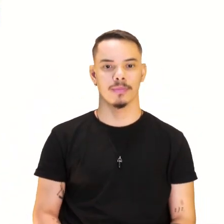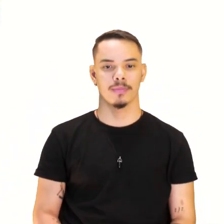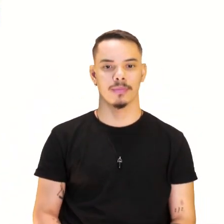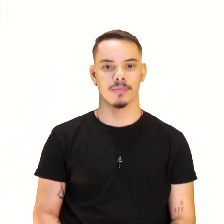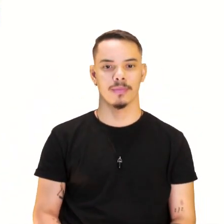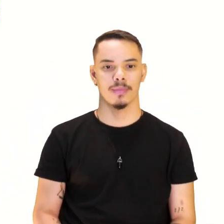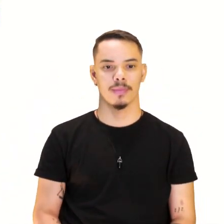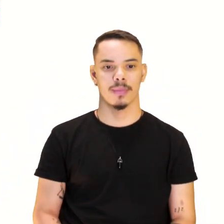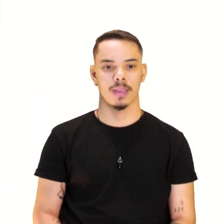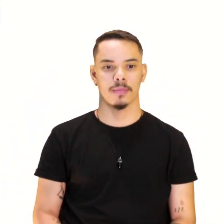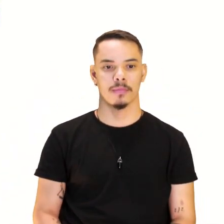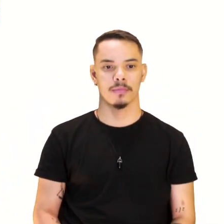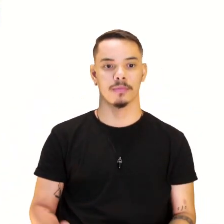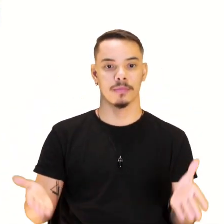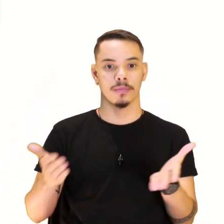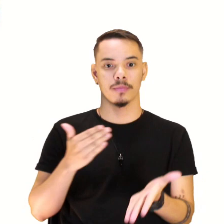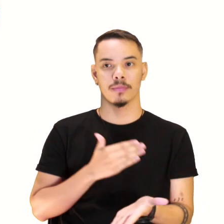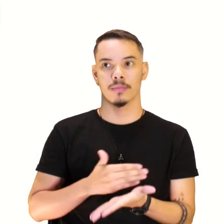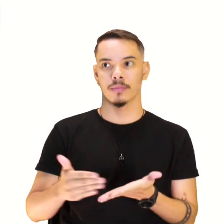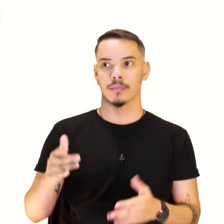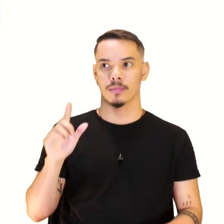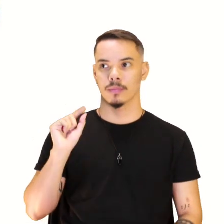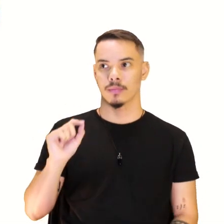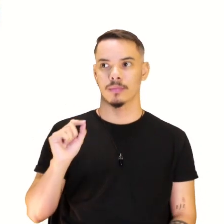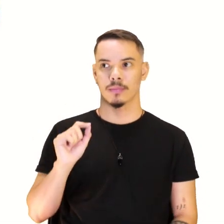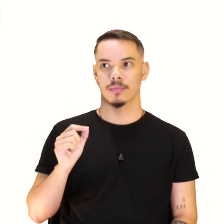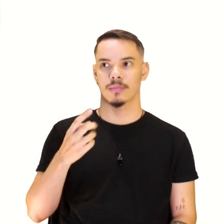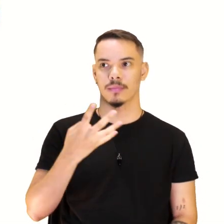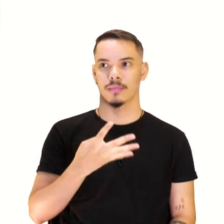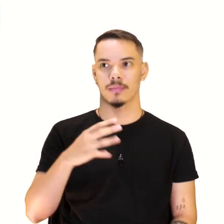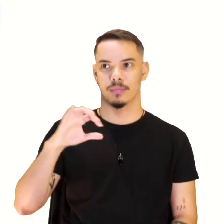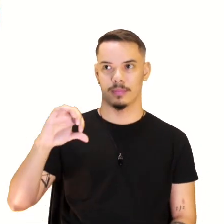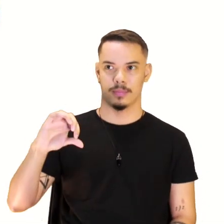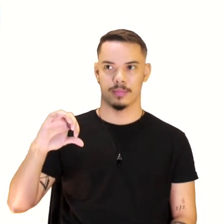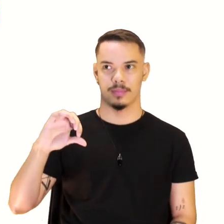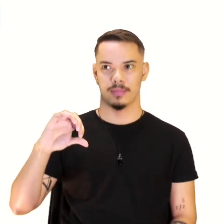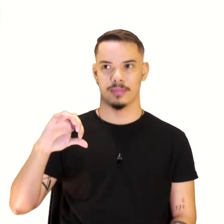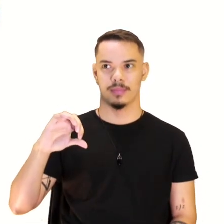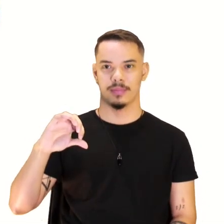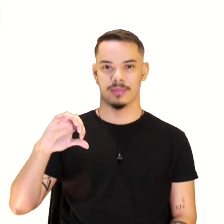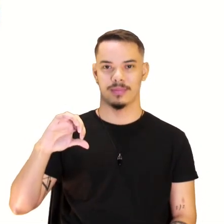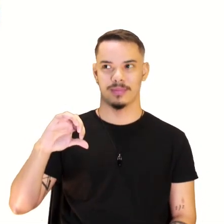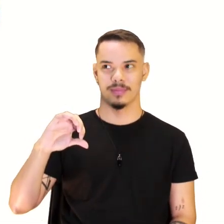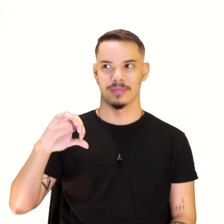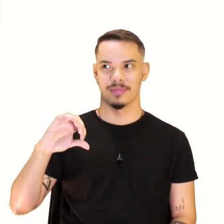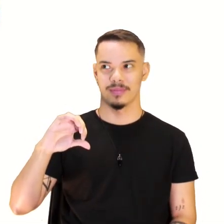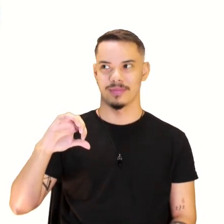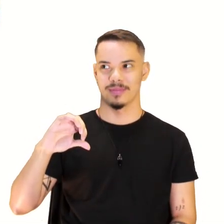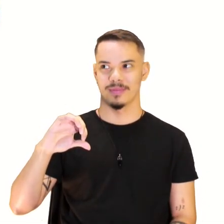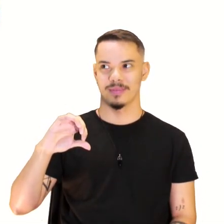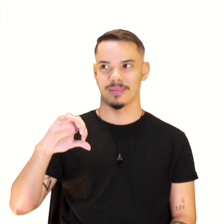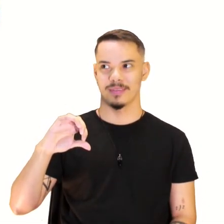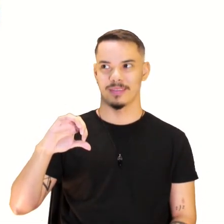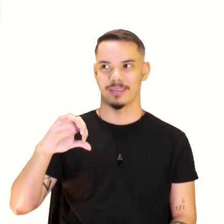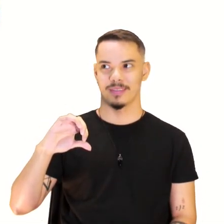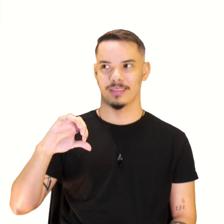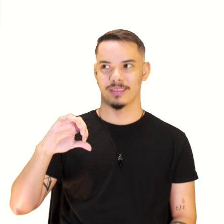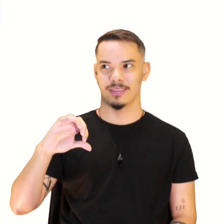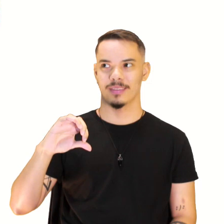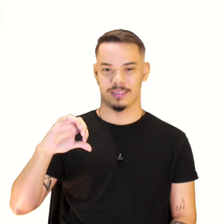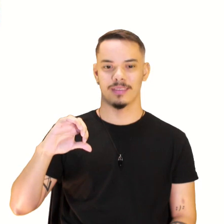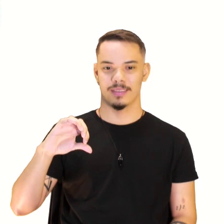Agora aqui começamos com quem? 49. 49. Só que aqui é uma